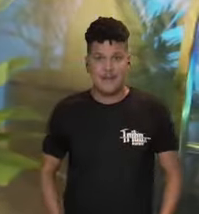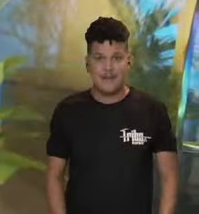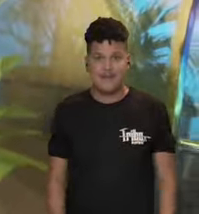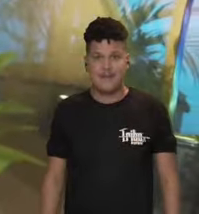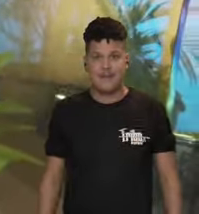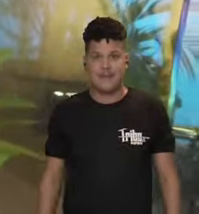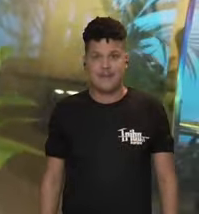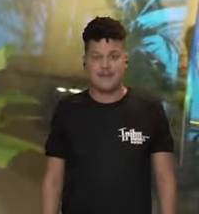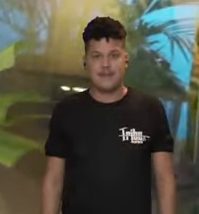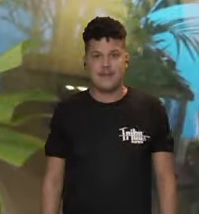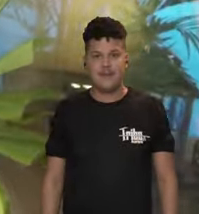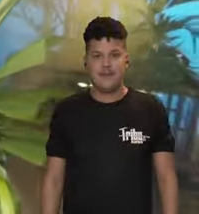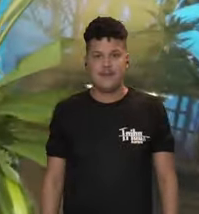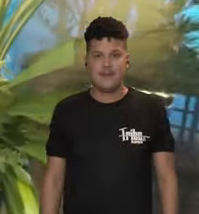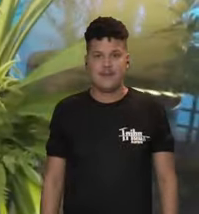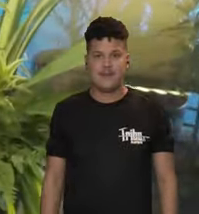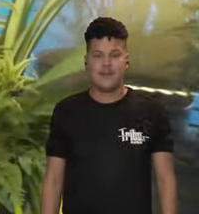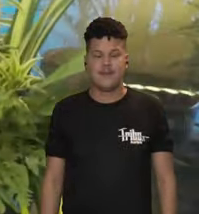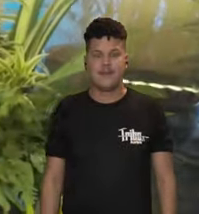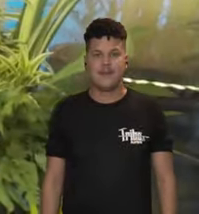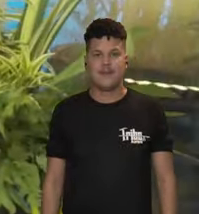E aí, galera?